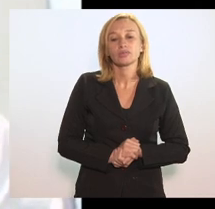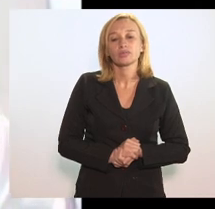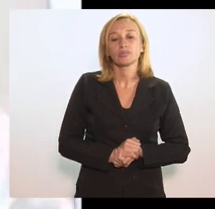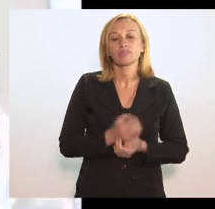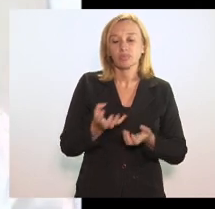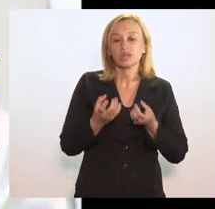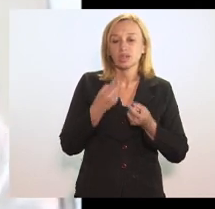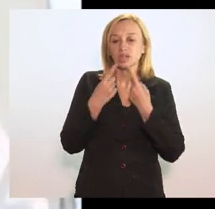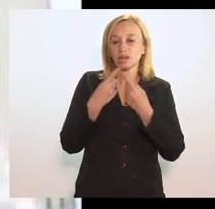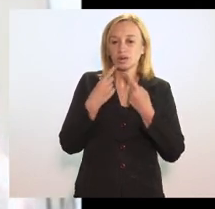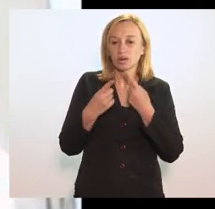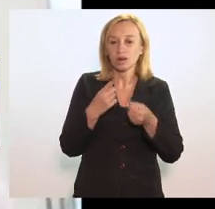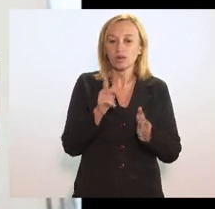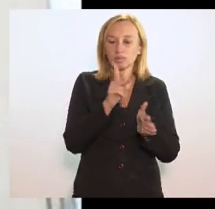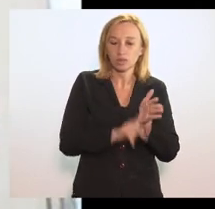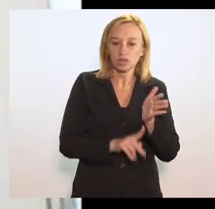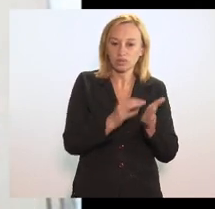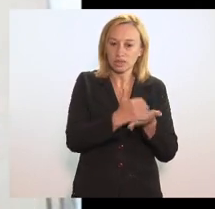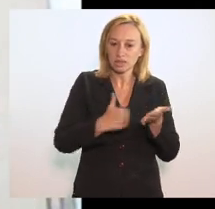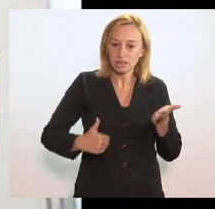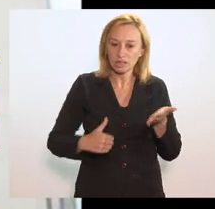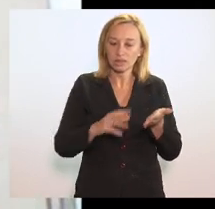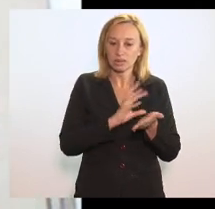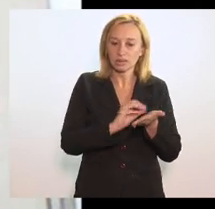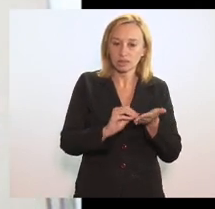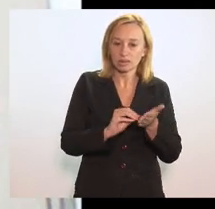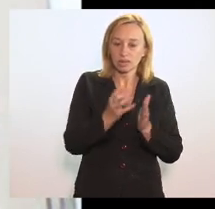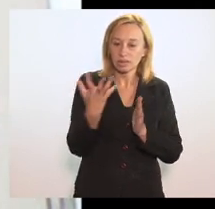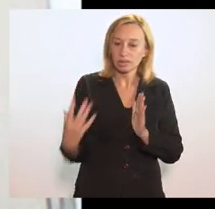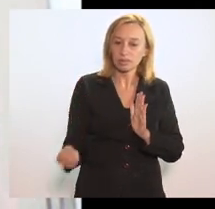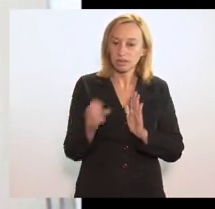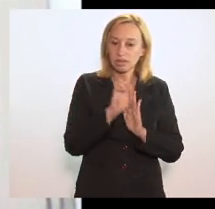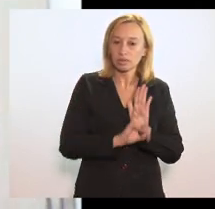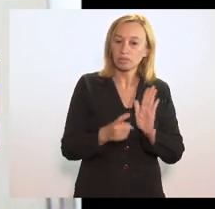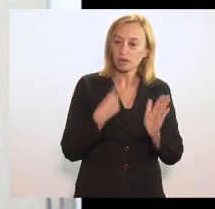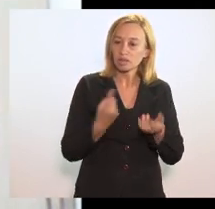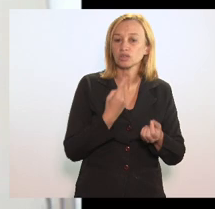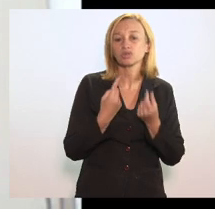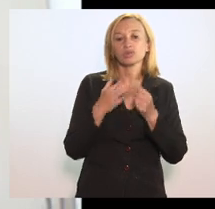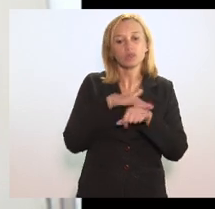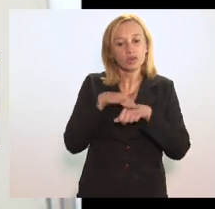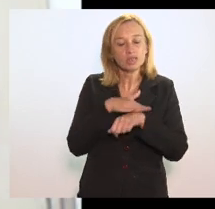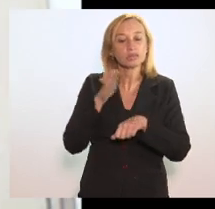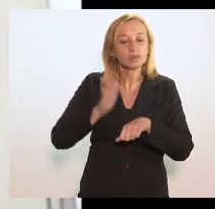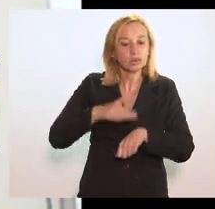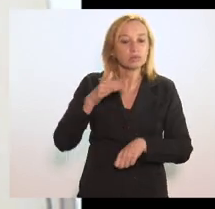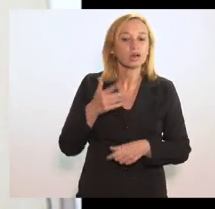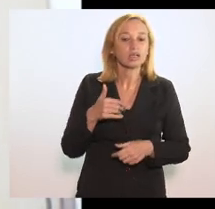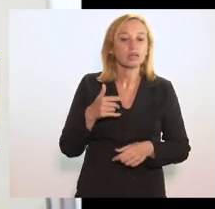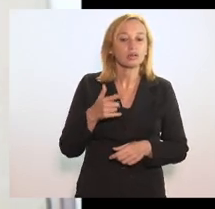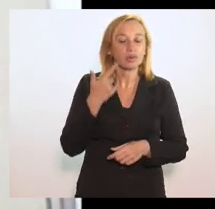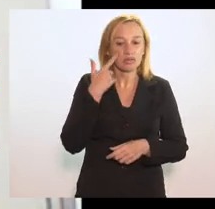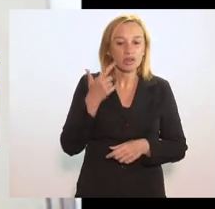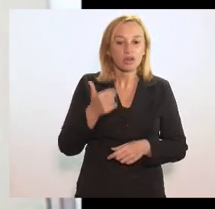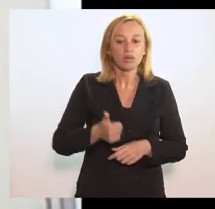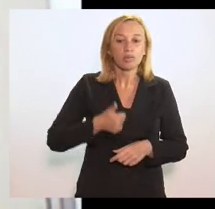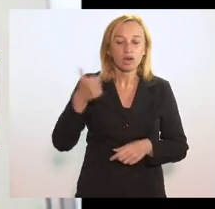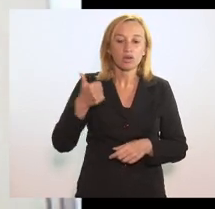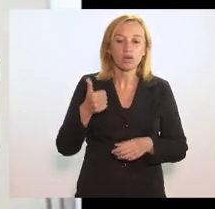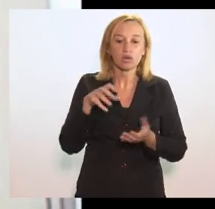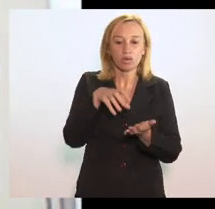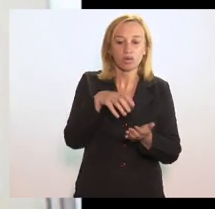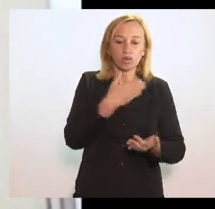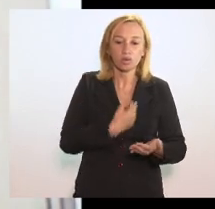dialogar no sentido de que o projeto vai sair de pauta, vai receber emendas, para que a gente converse e pense qual é o órgão do governo que vai ser